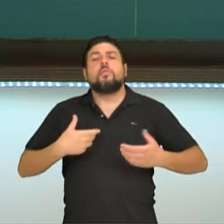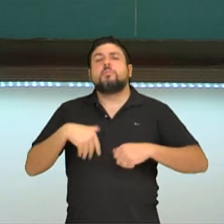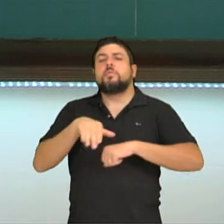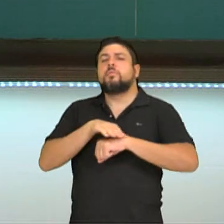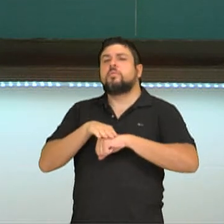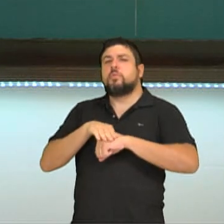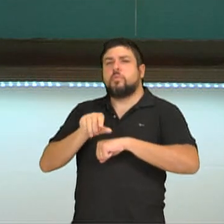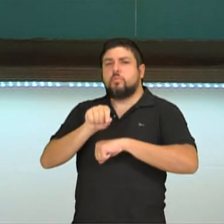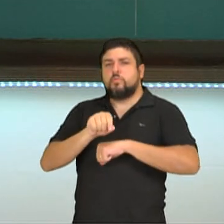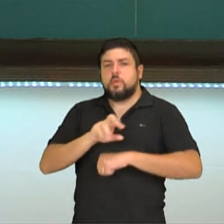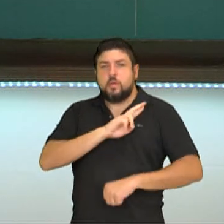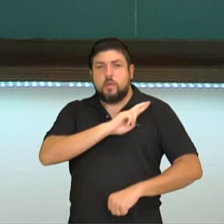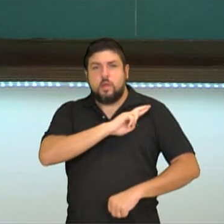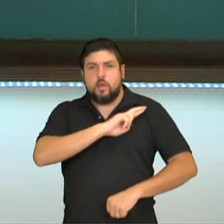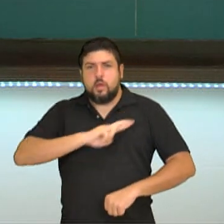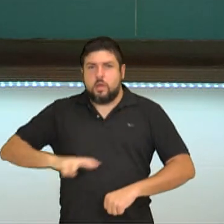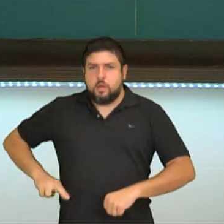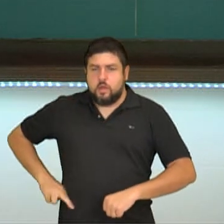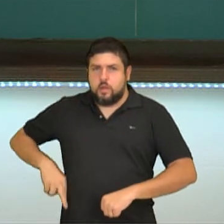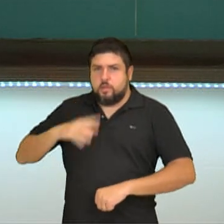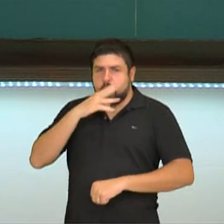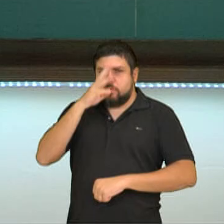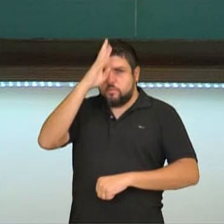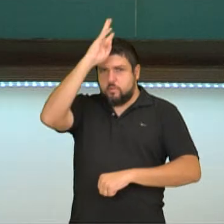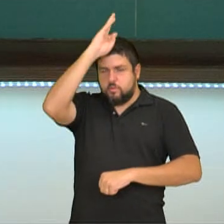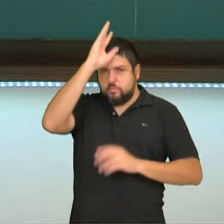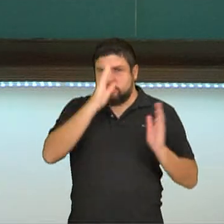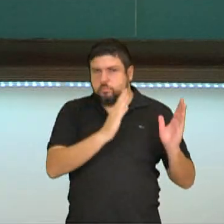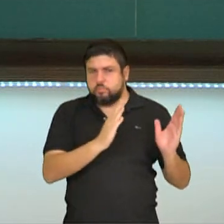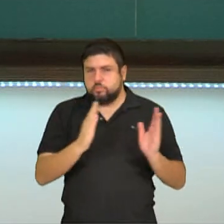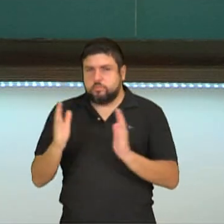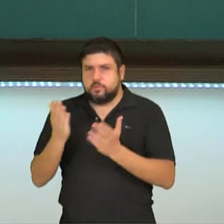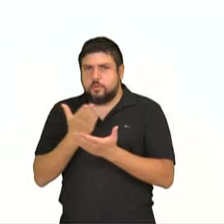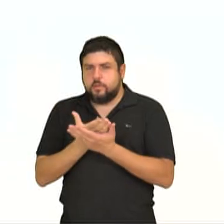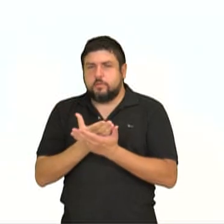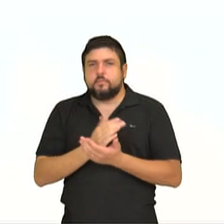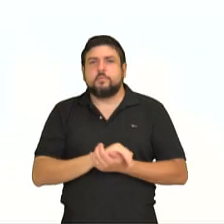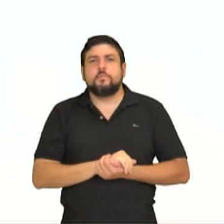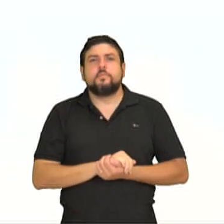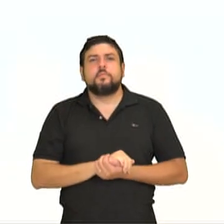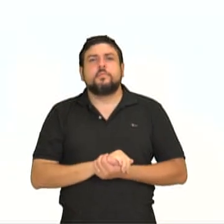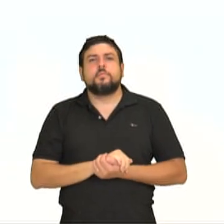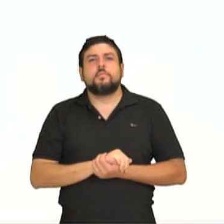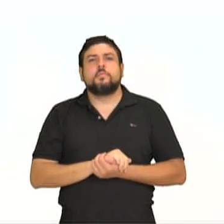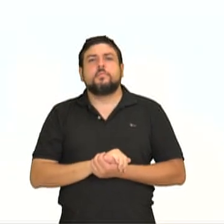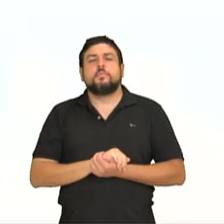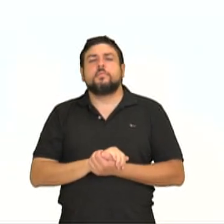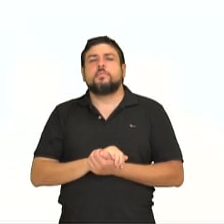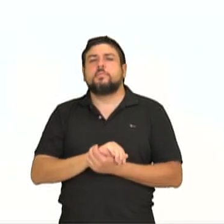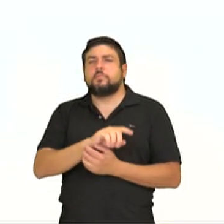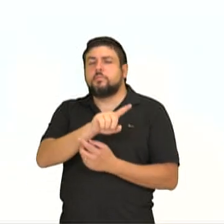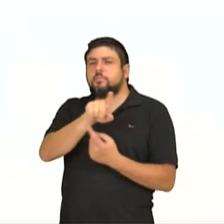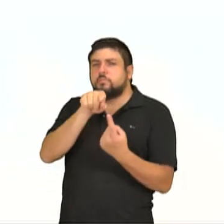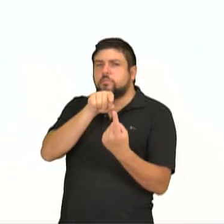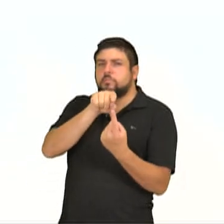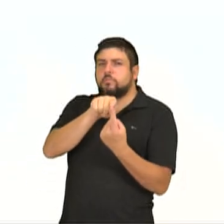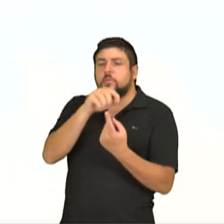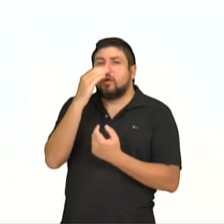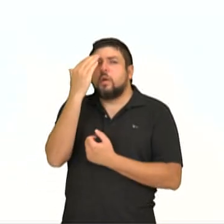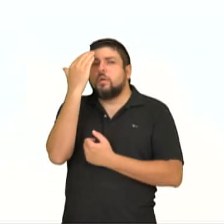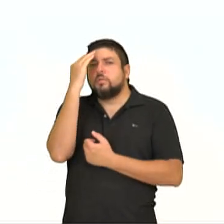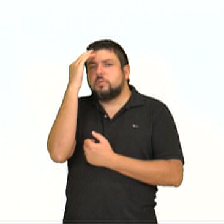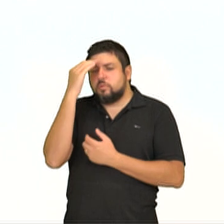a República Romana durante esta aula. Os nossos objetivos é compreender o processo